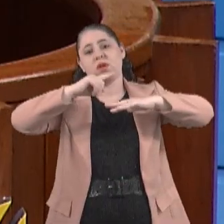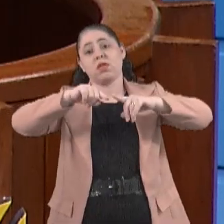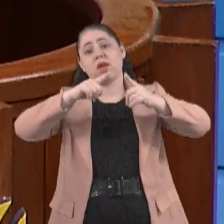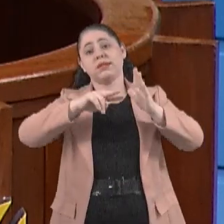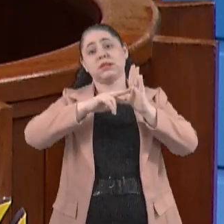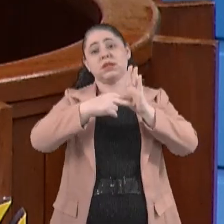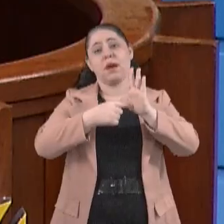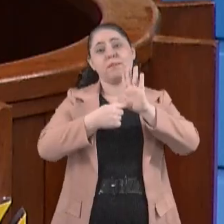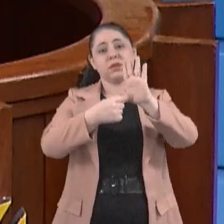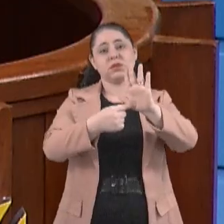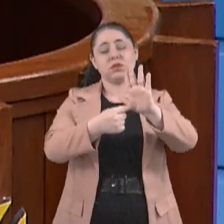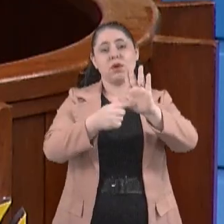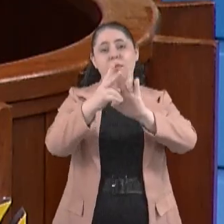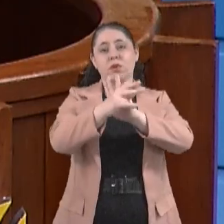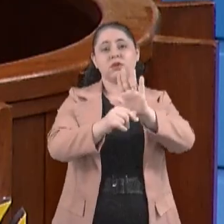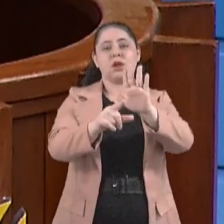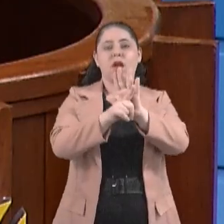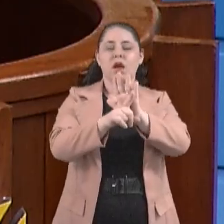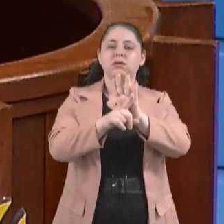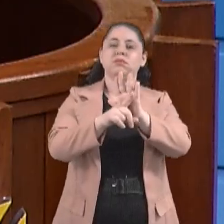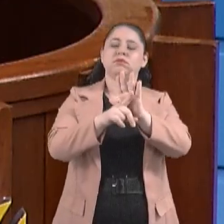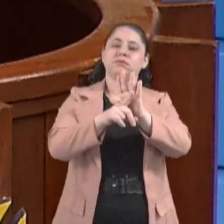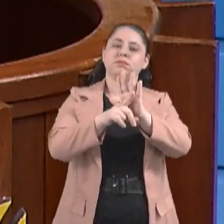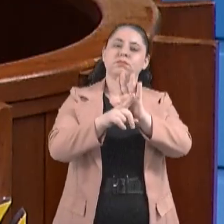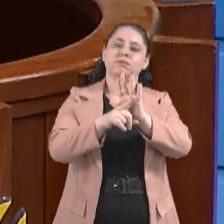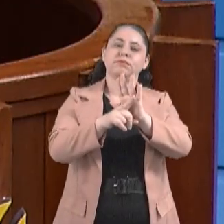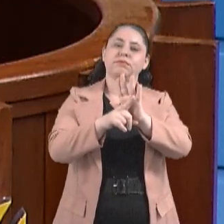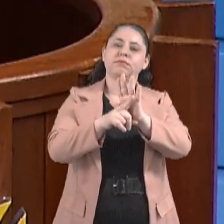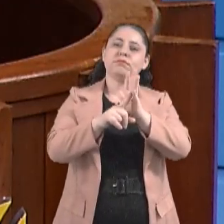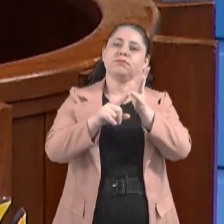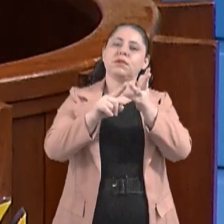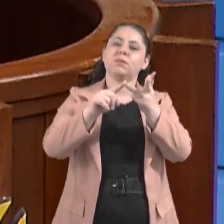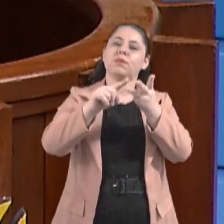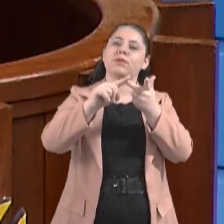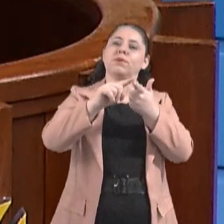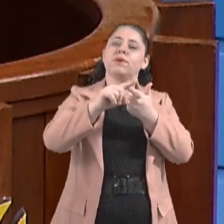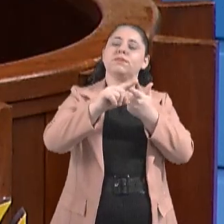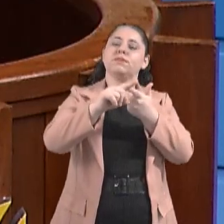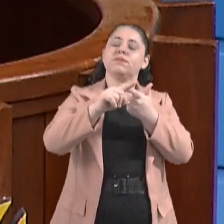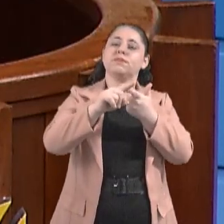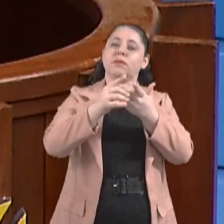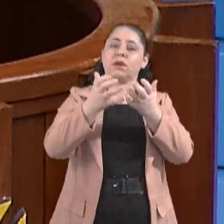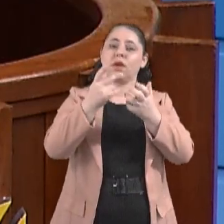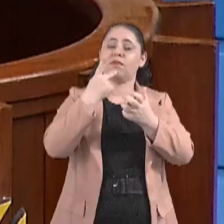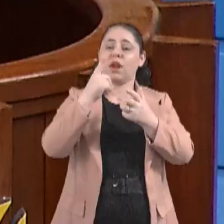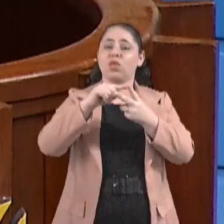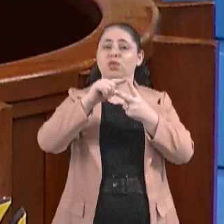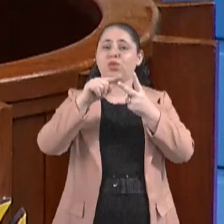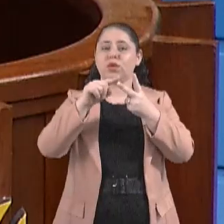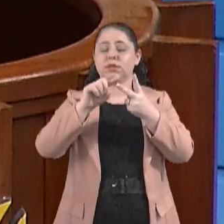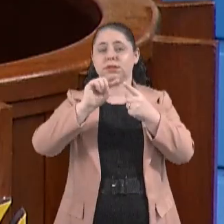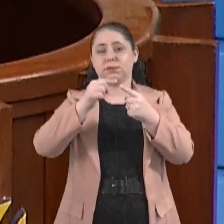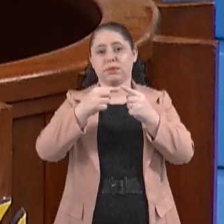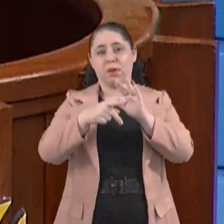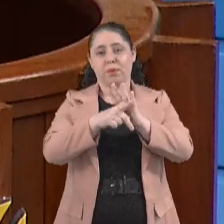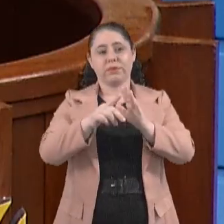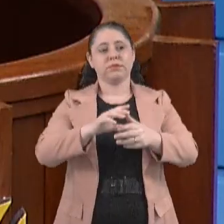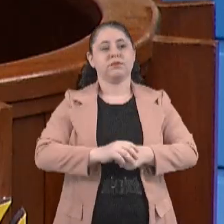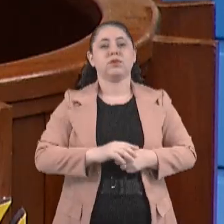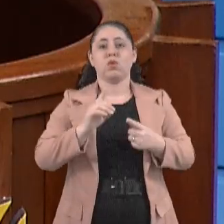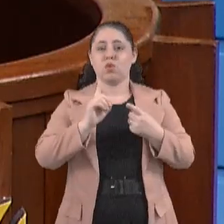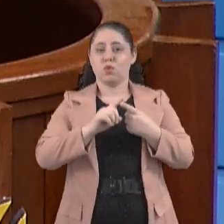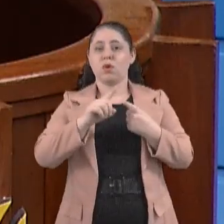eu apresentei também aqui projetos de lei, alguns projetos de leis, e quero falar de 2 especificamente.